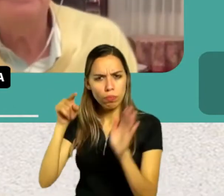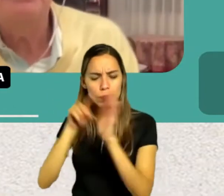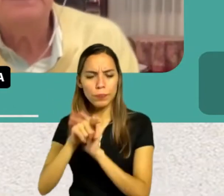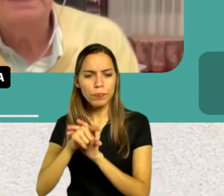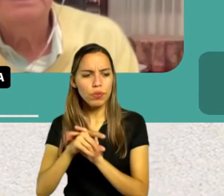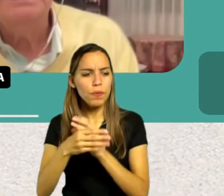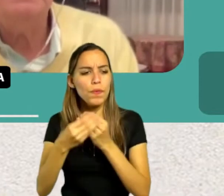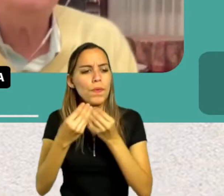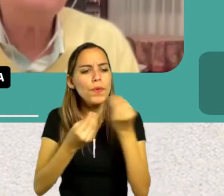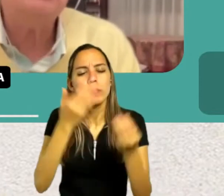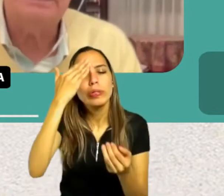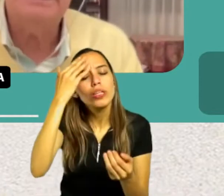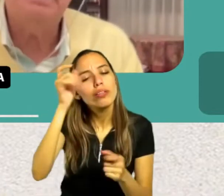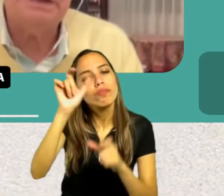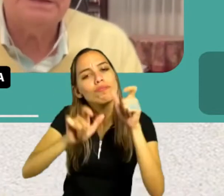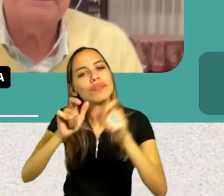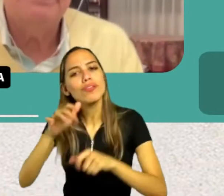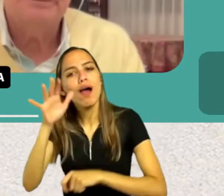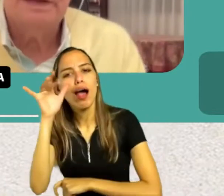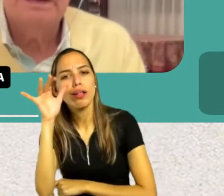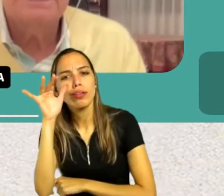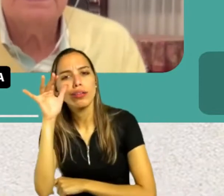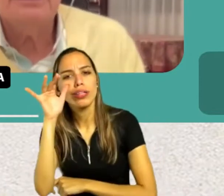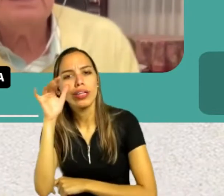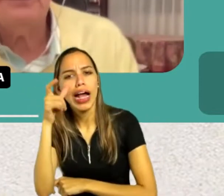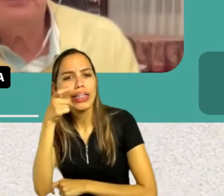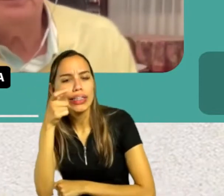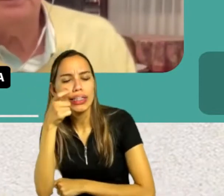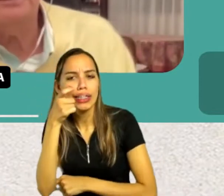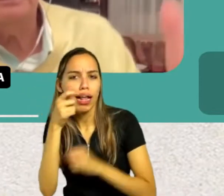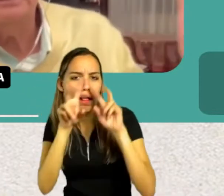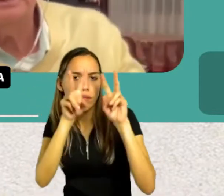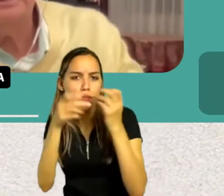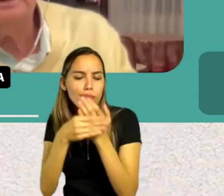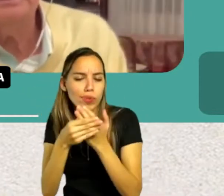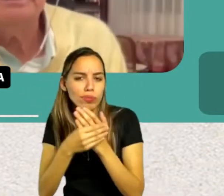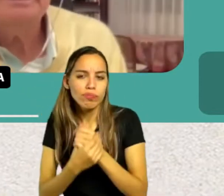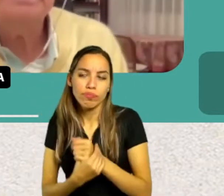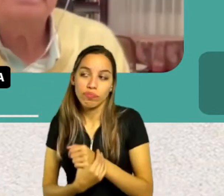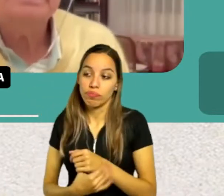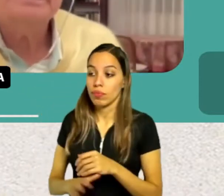história. Ele disse, olha, depende. Se você for